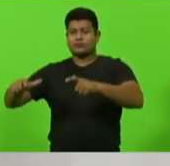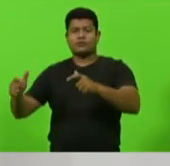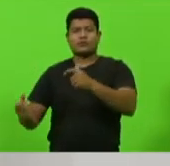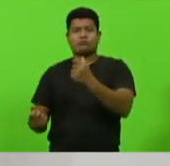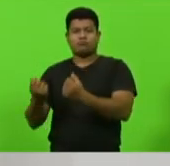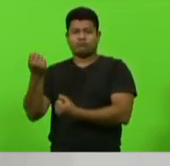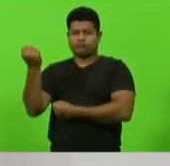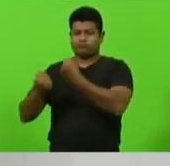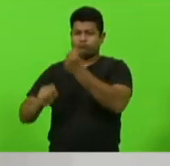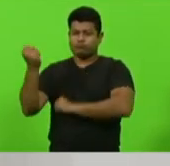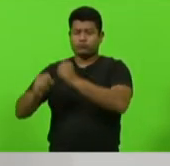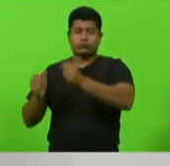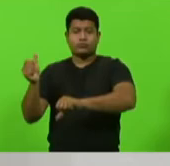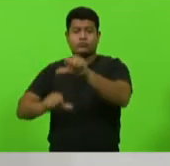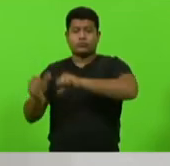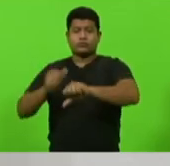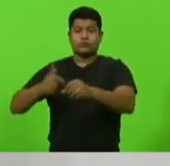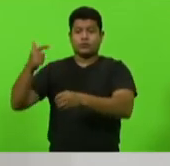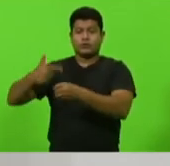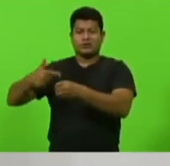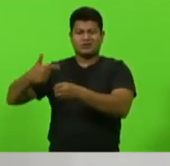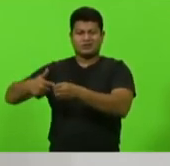árabe, se não me falha a memória, aumentou